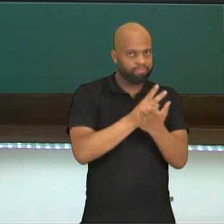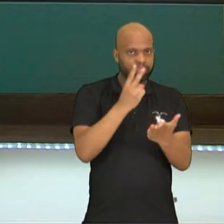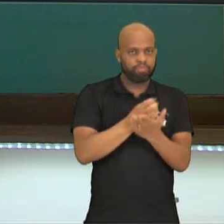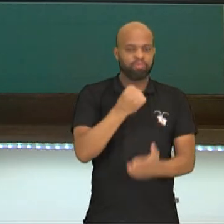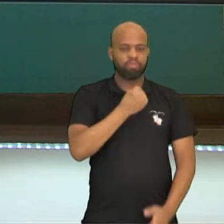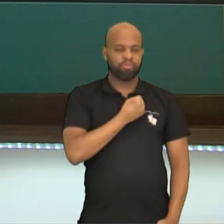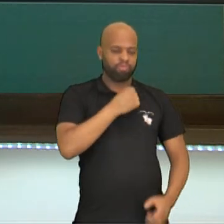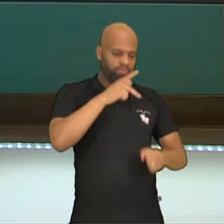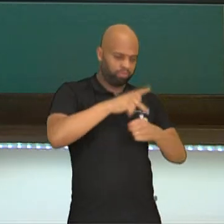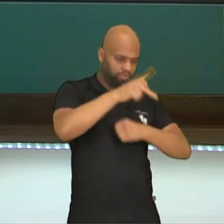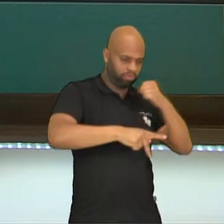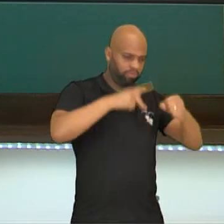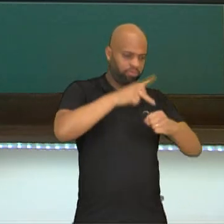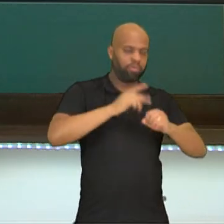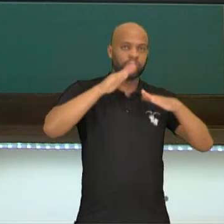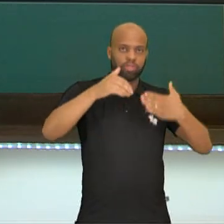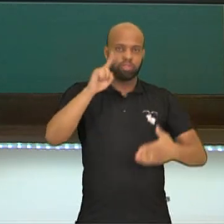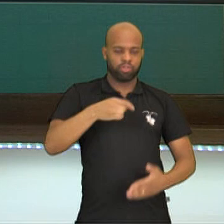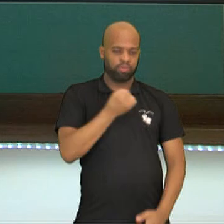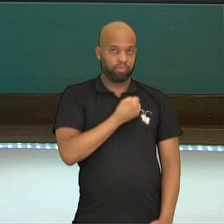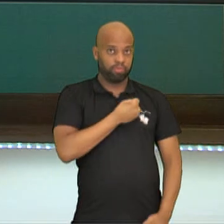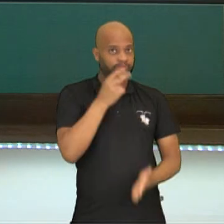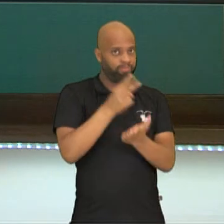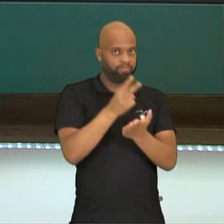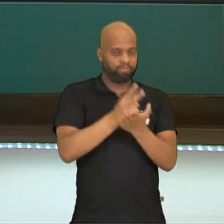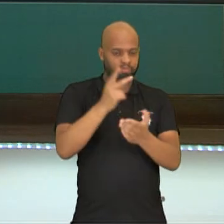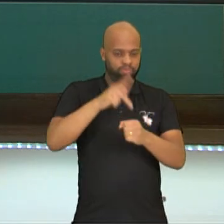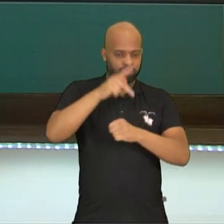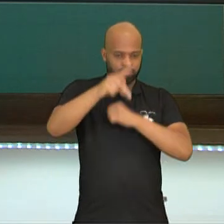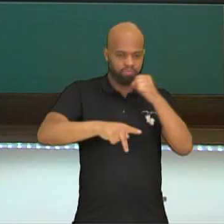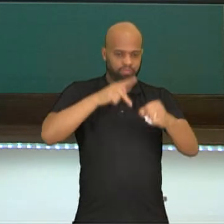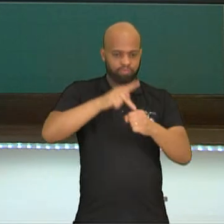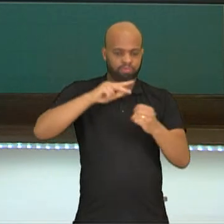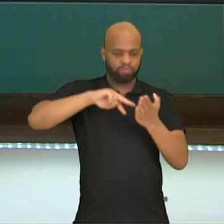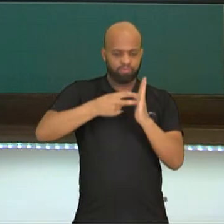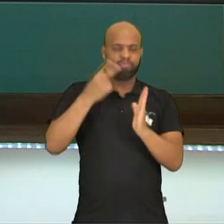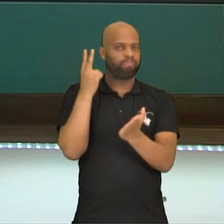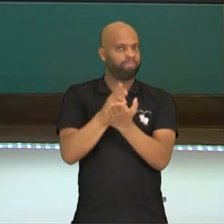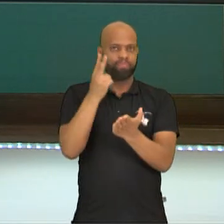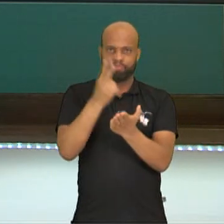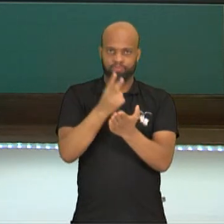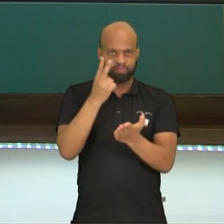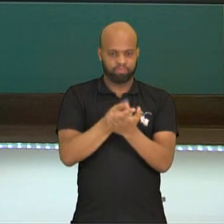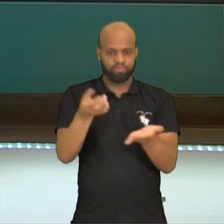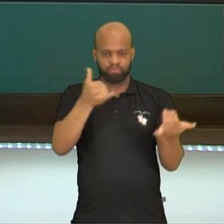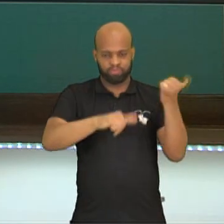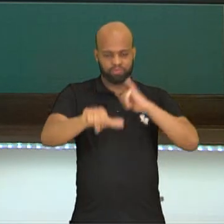como é o mesmo número de prótons, estamos falando de um mesmo elemento.